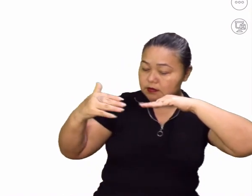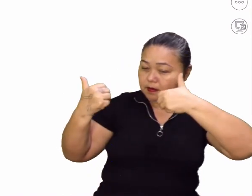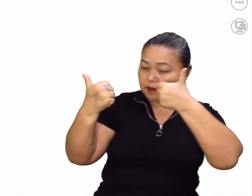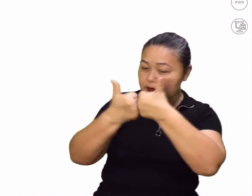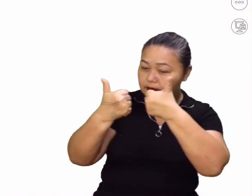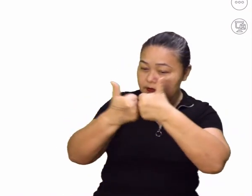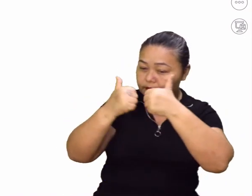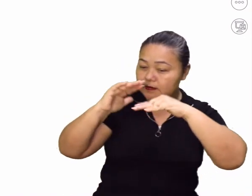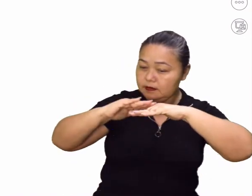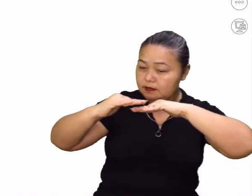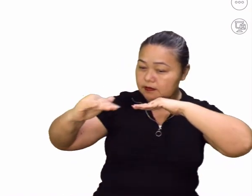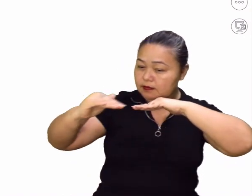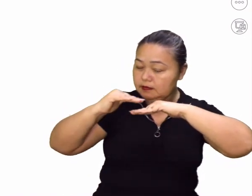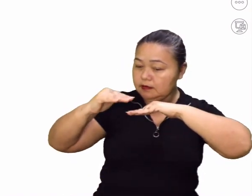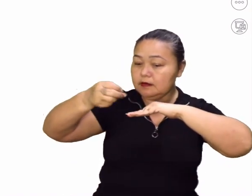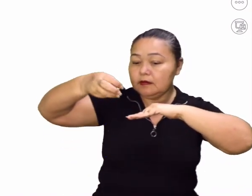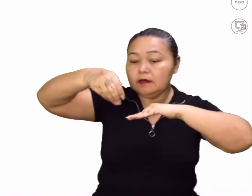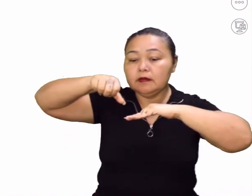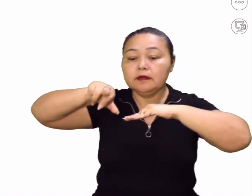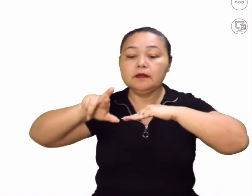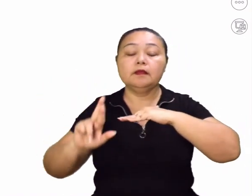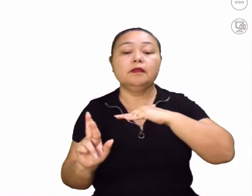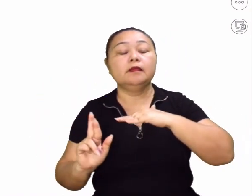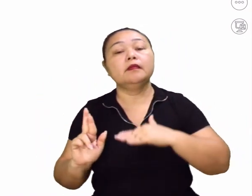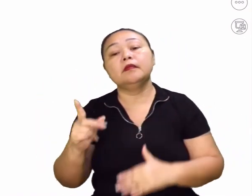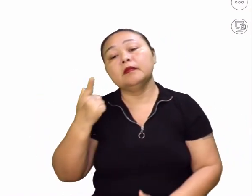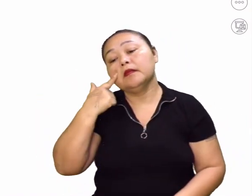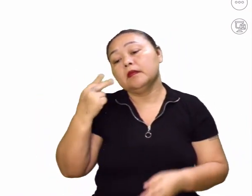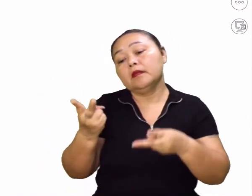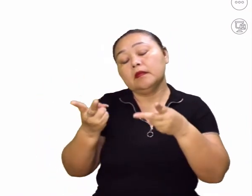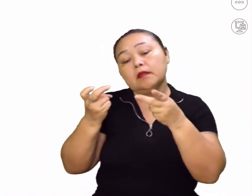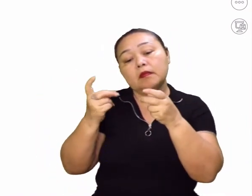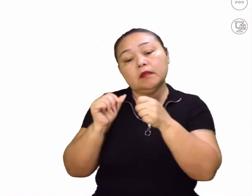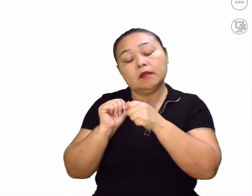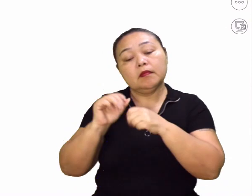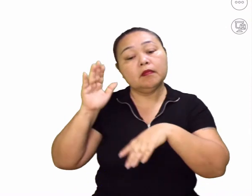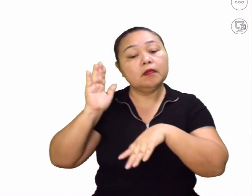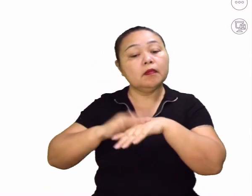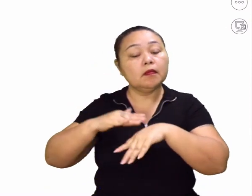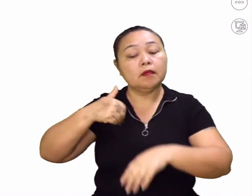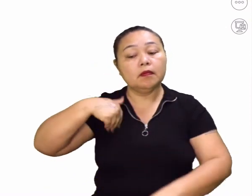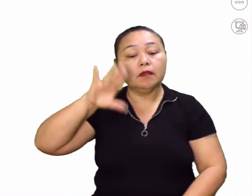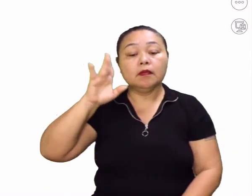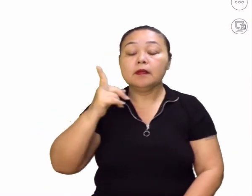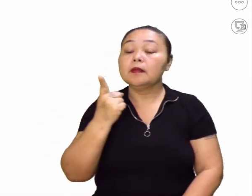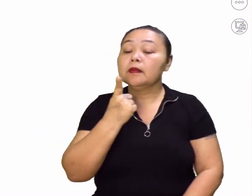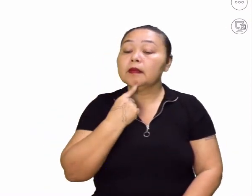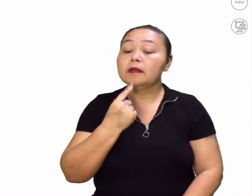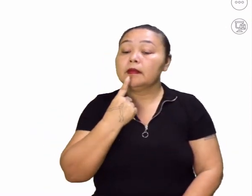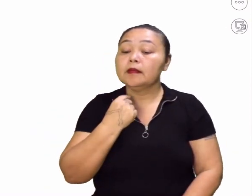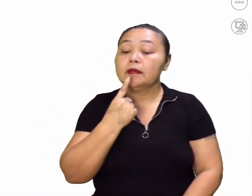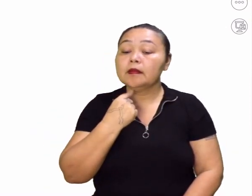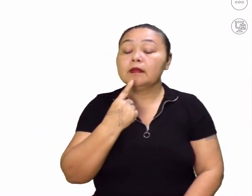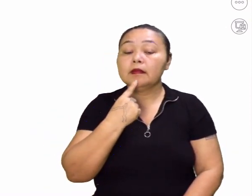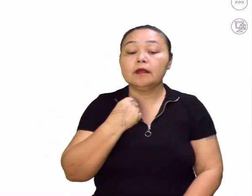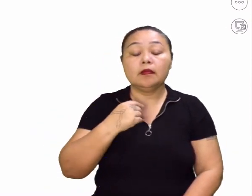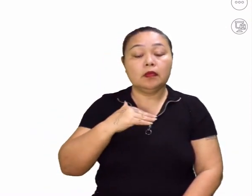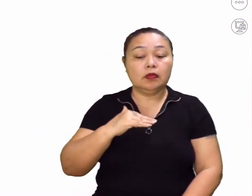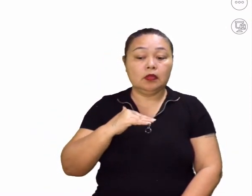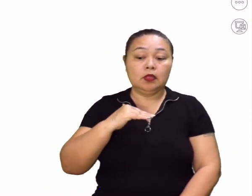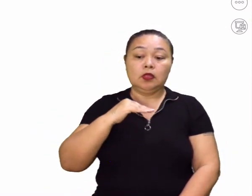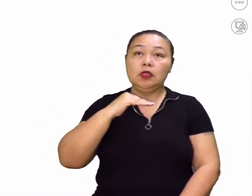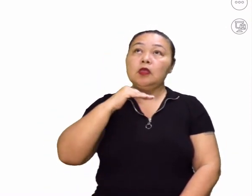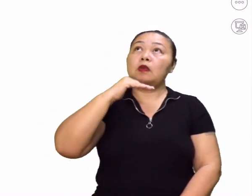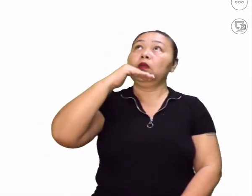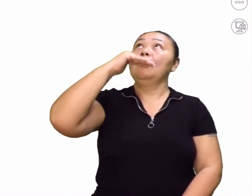Não é isso? Muito bem. Beleza. E você pode perceber que as partes mais vermelhas são as alturas maiores que